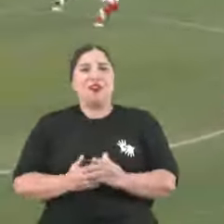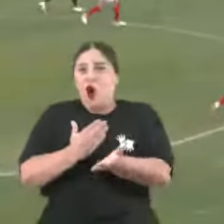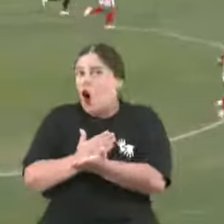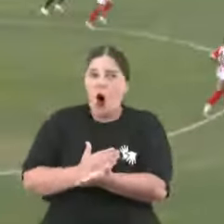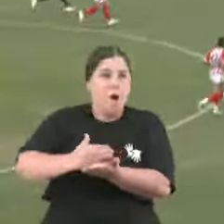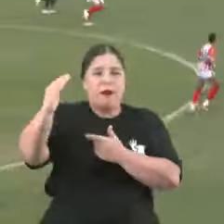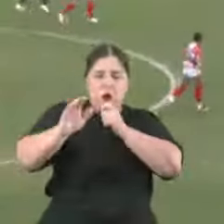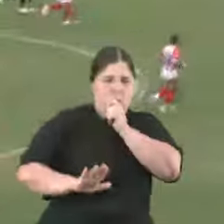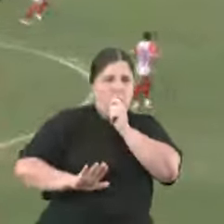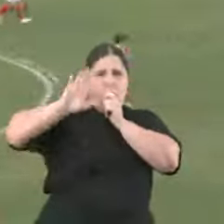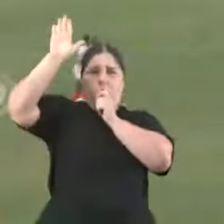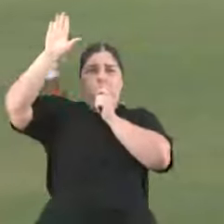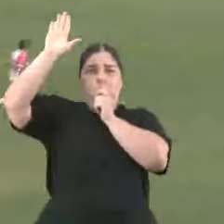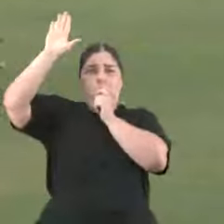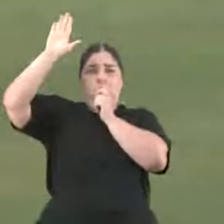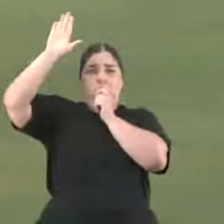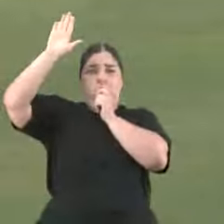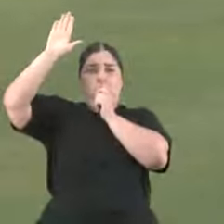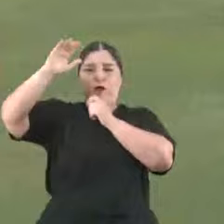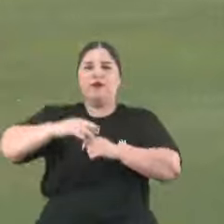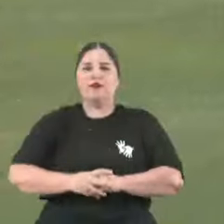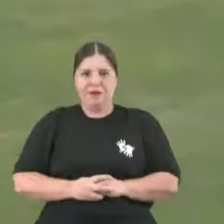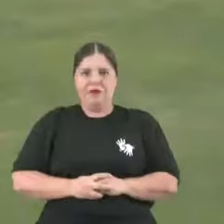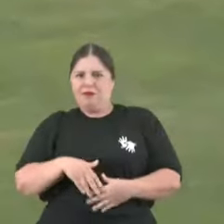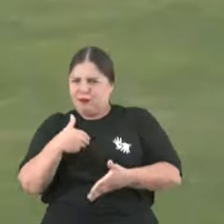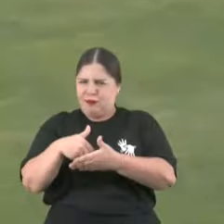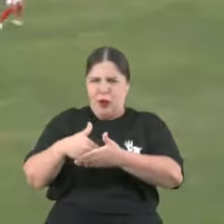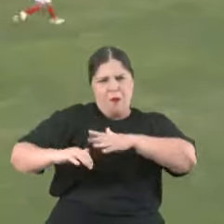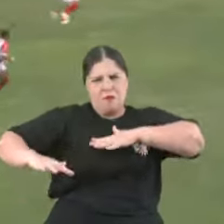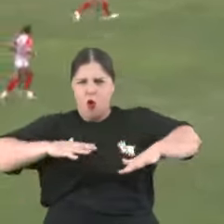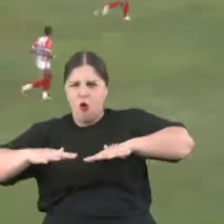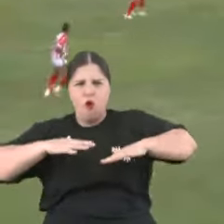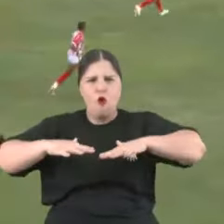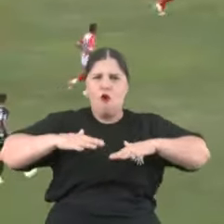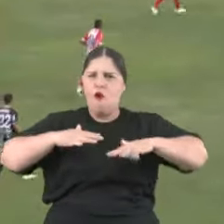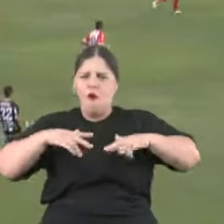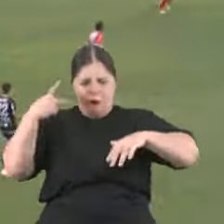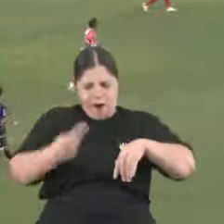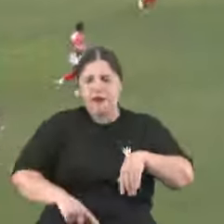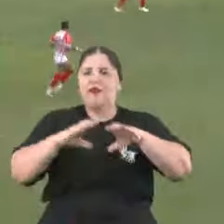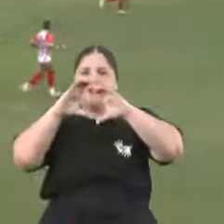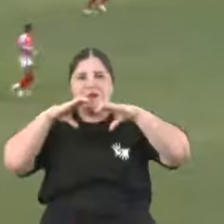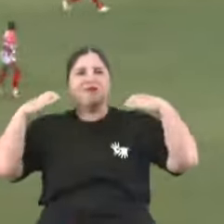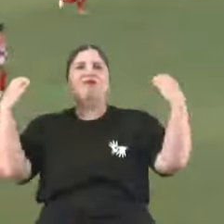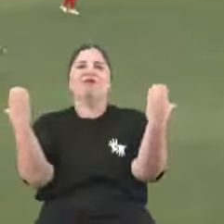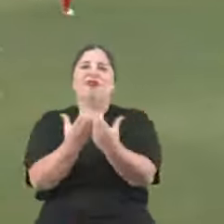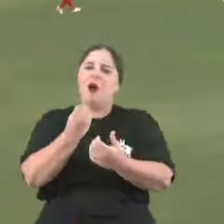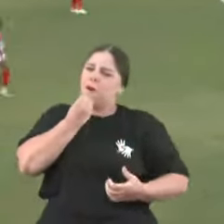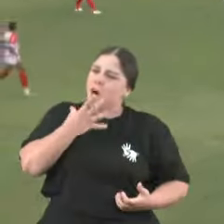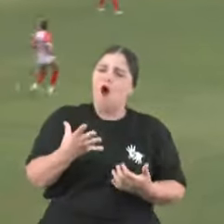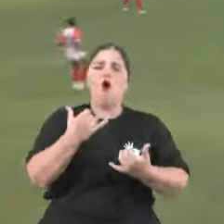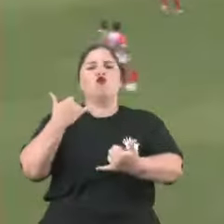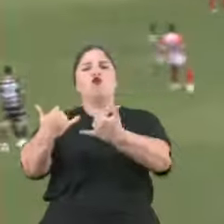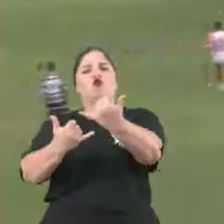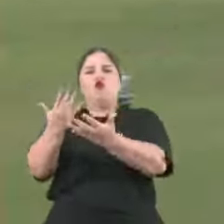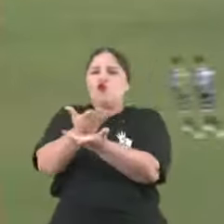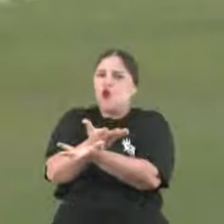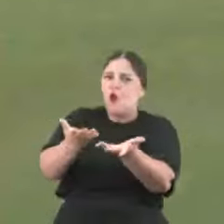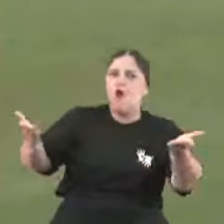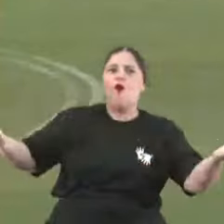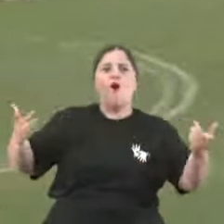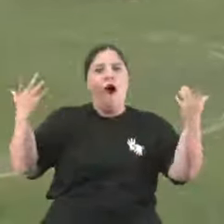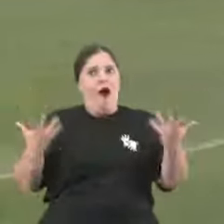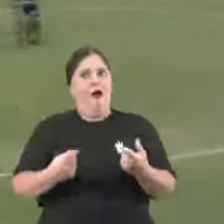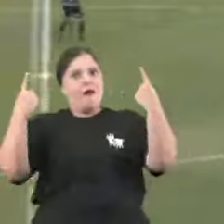Magalhães autoriza. Bola rolando aqui no Coraci. Um bom jogo para você, torcedor. Tá valendo a grande decisão do